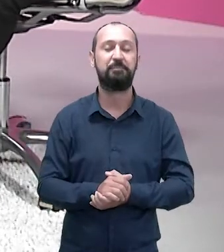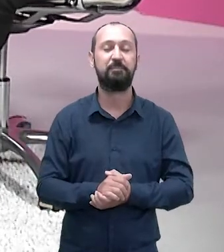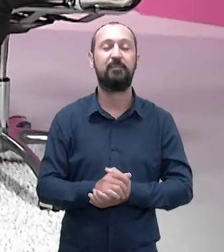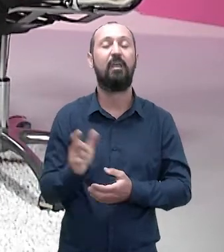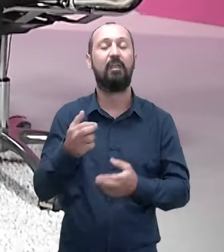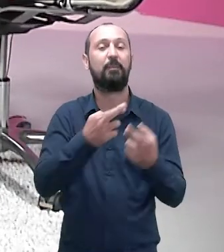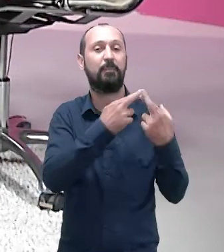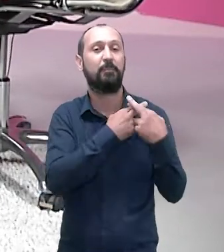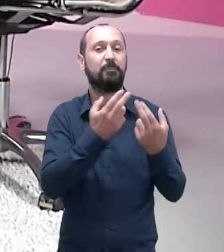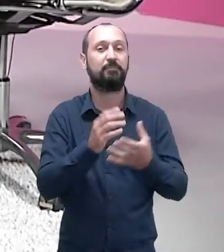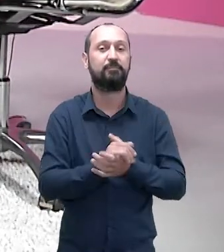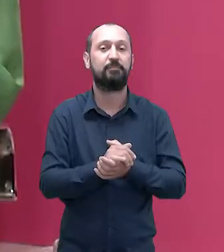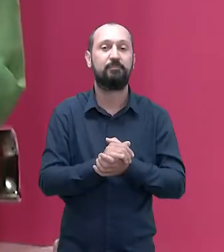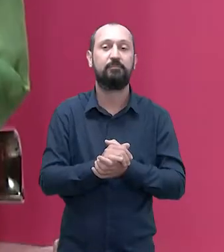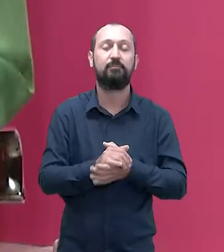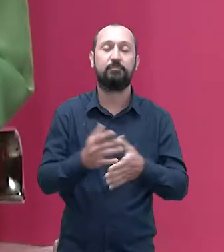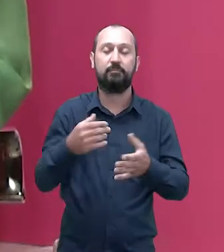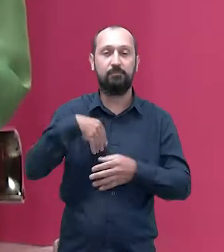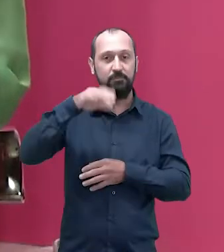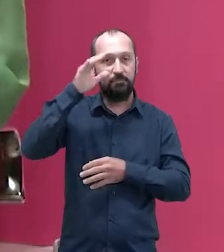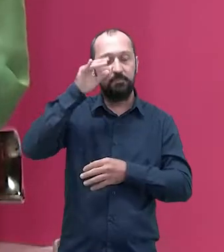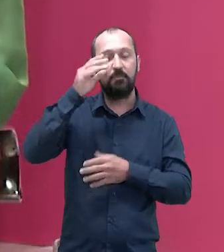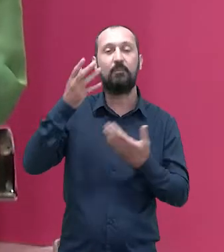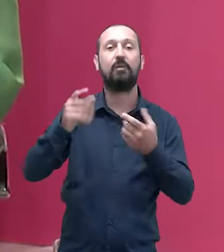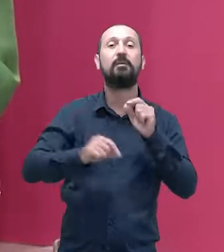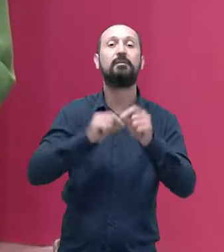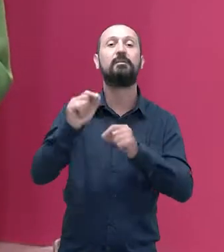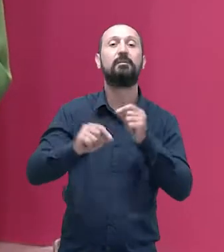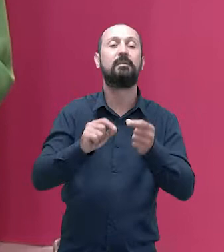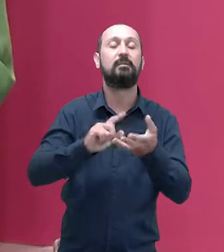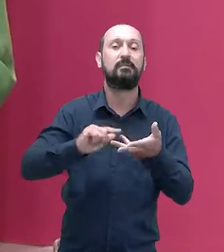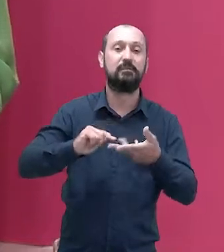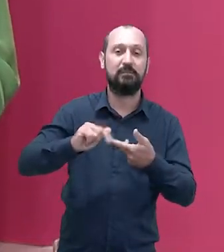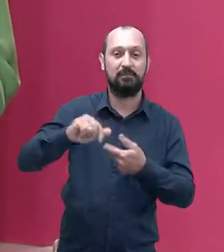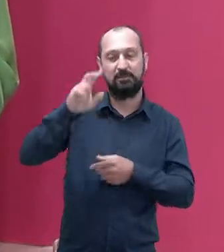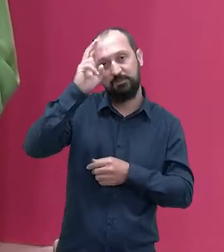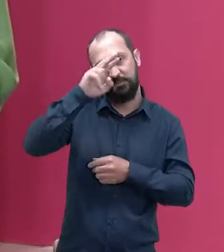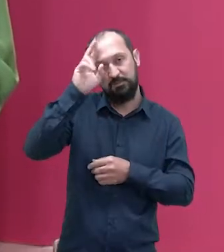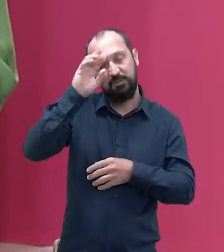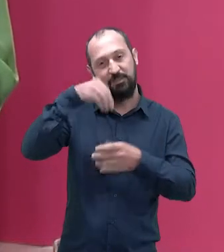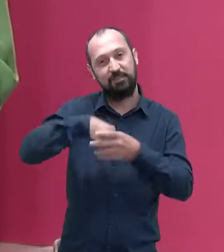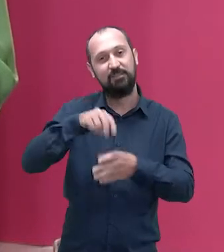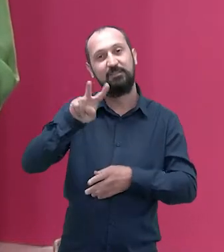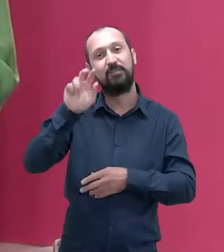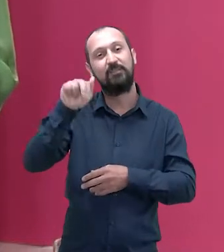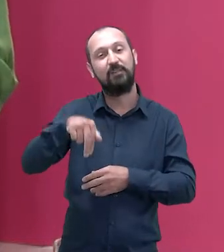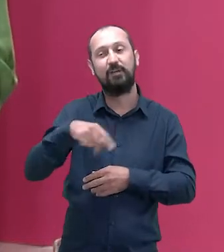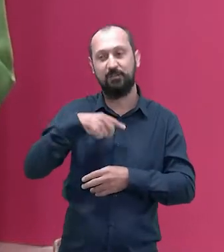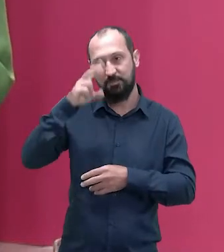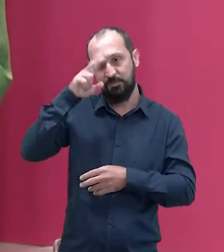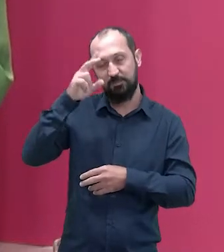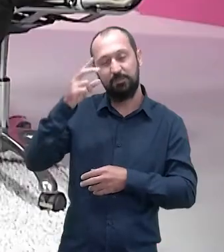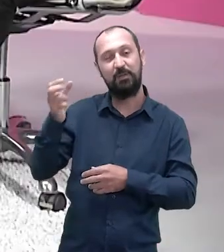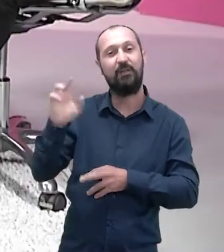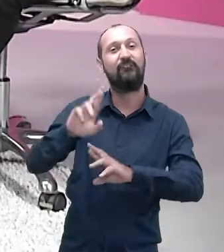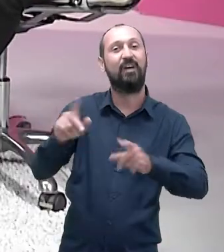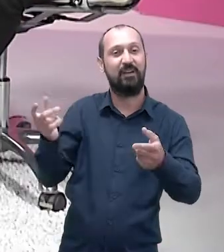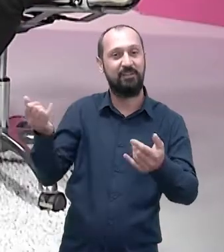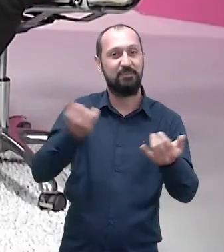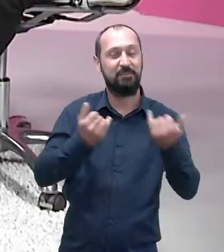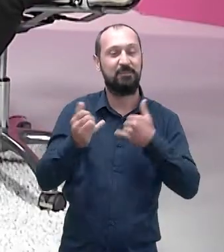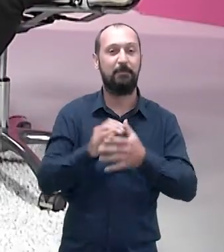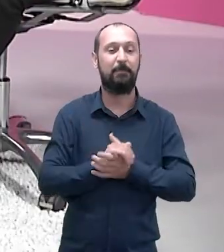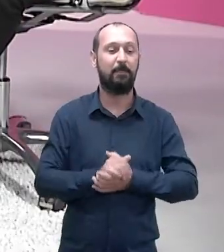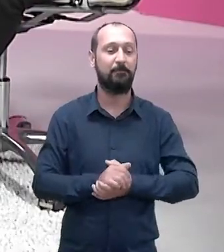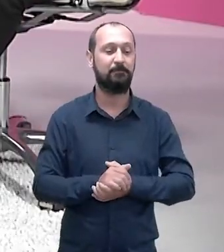né? Responsabilidade. E conta uma curiosidade pra gente, devem ter acontecido várias histórias dentro dessa van. Conta uma história pra gente